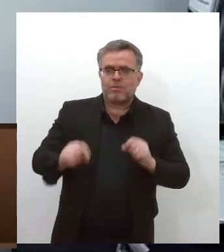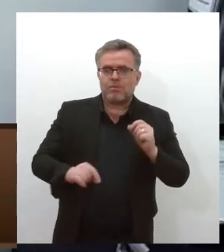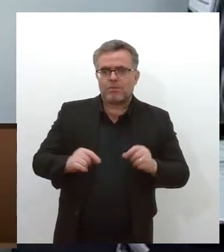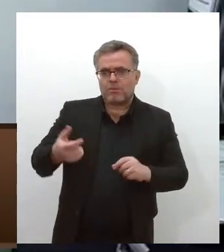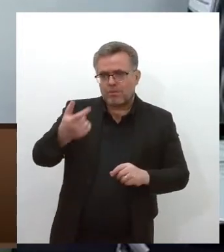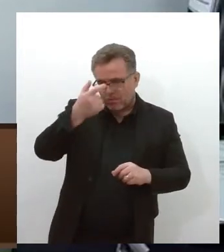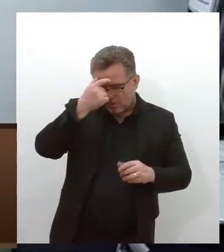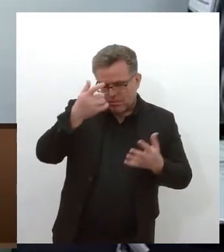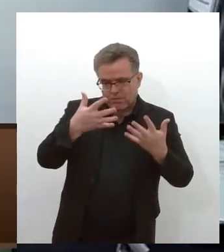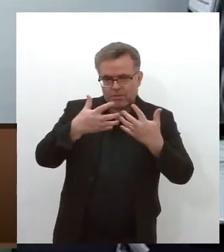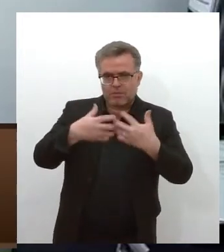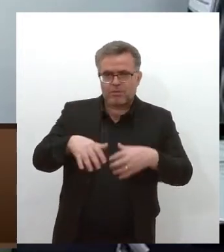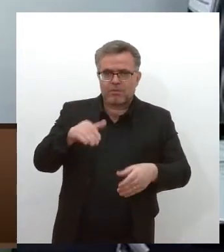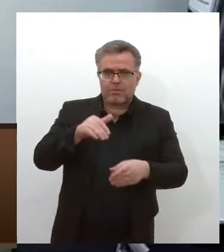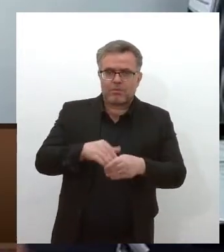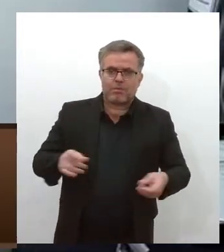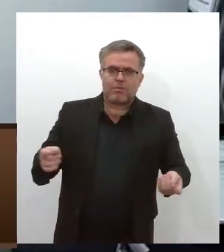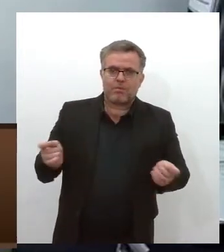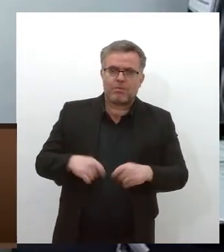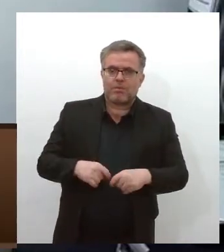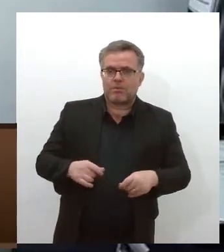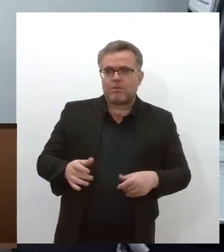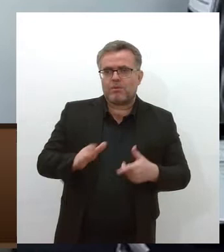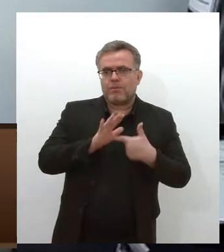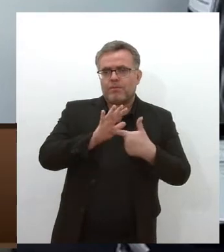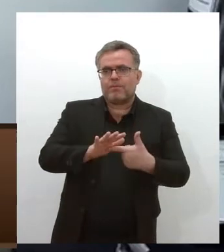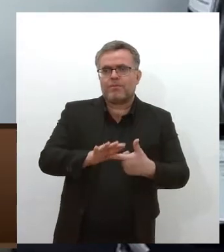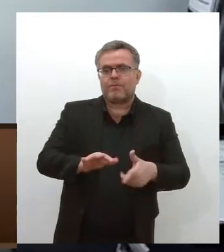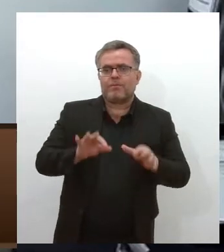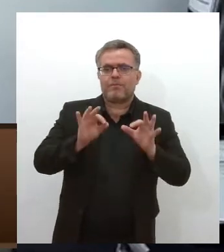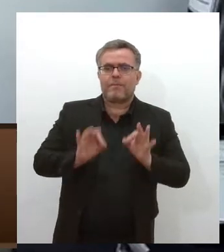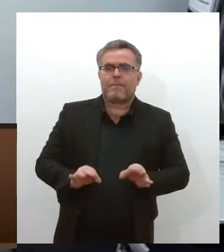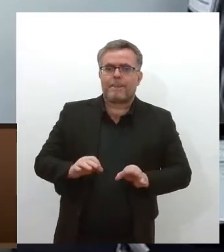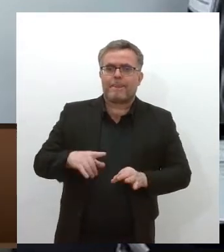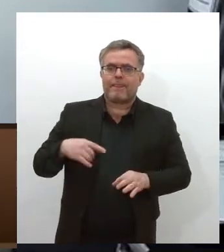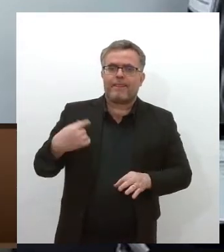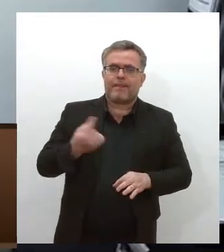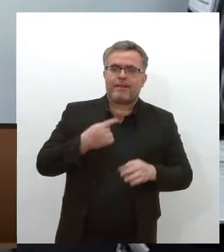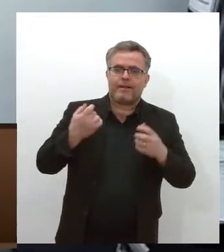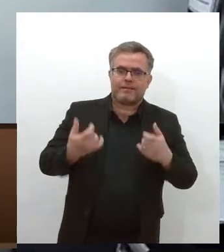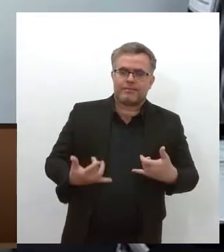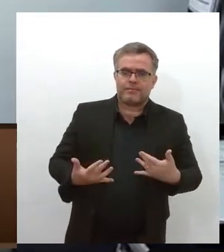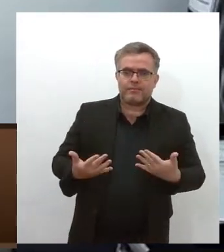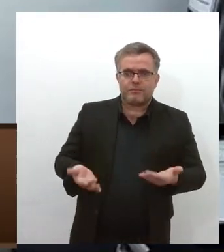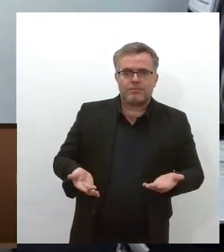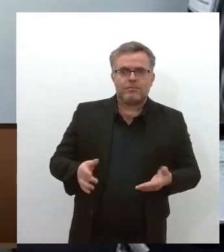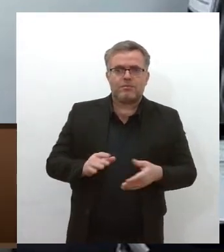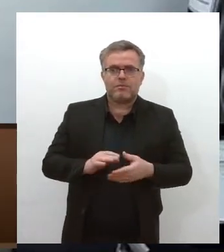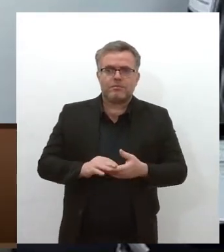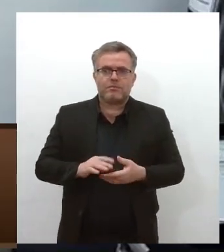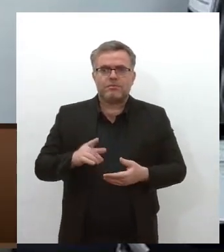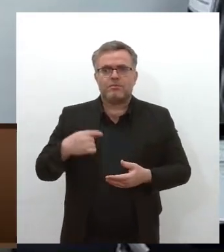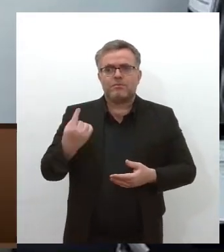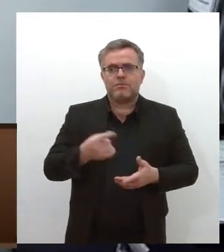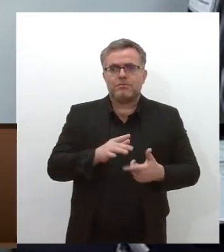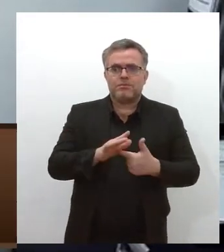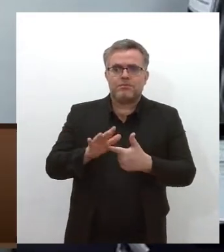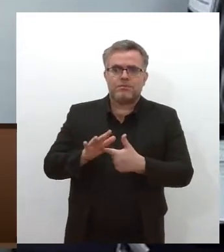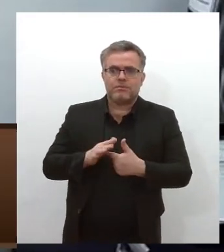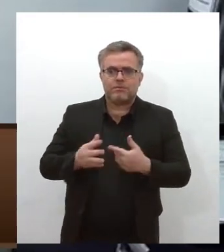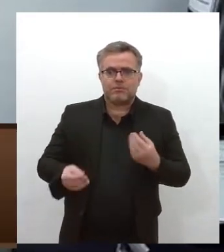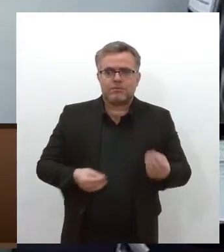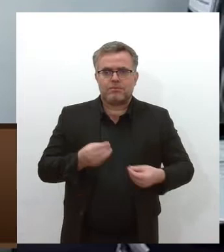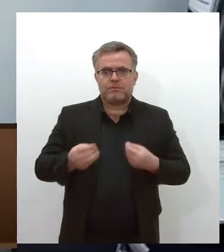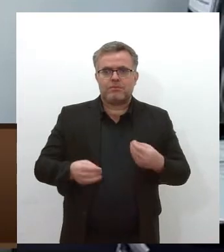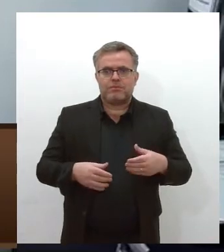votar. Vou dar um exemplo muito básico que nós tratamos na ciência política. É o que nós chamamos do voto com o pé. Votar com o pé